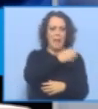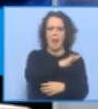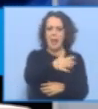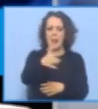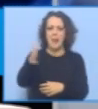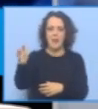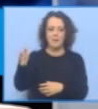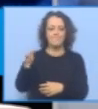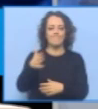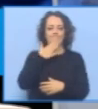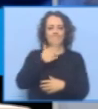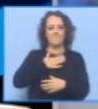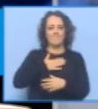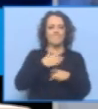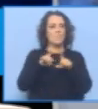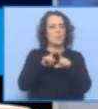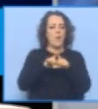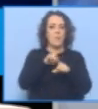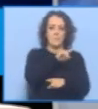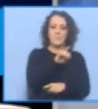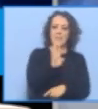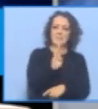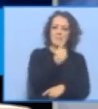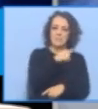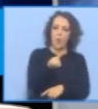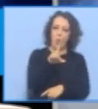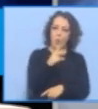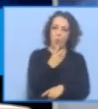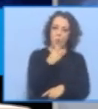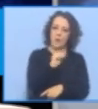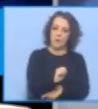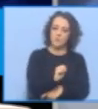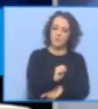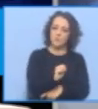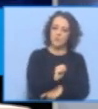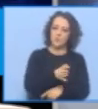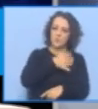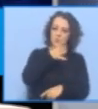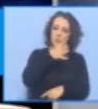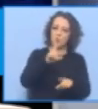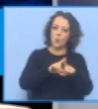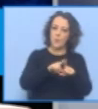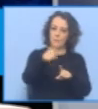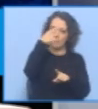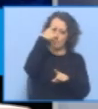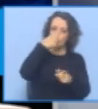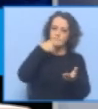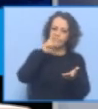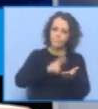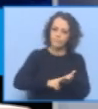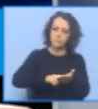Isto reforça-nos, acho que São Lucas nos dá este episódio também para nós percebermos que a encarnação é mesmo a sério, né? Mas